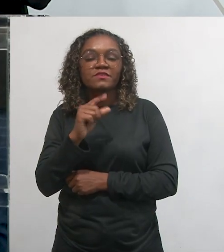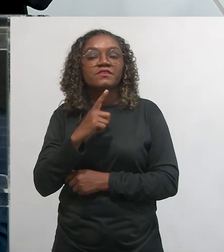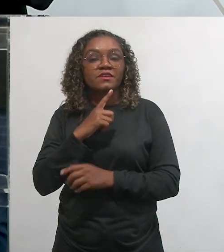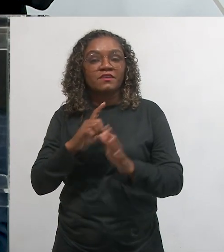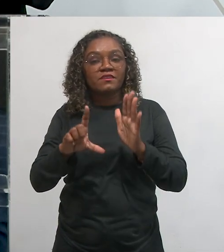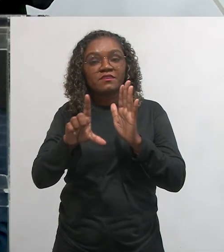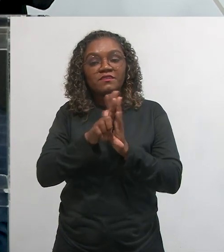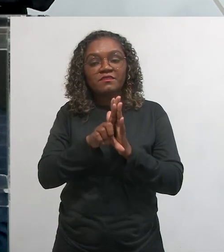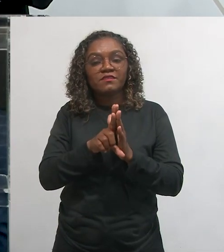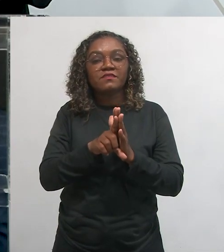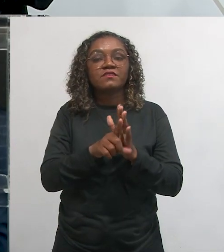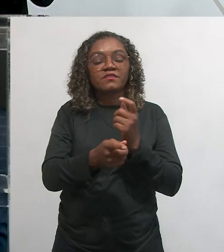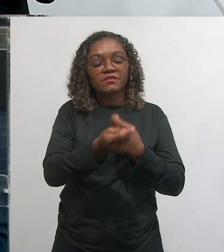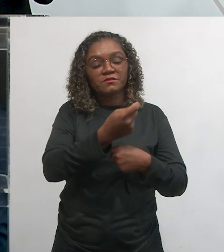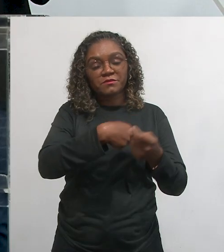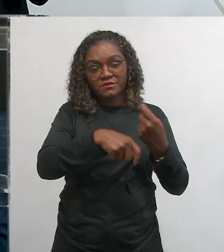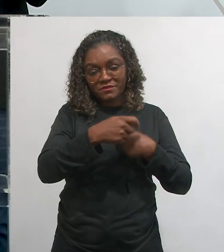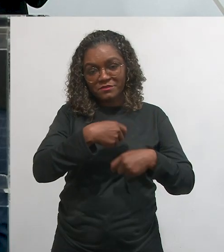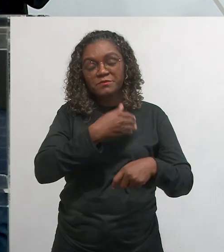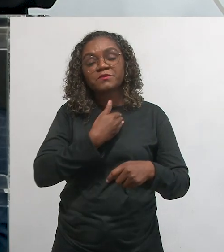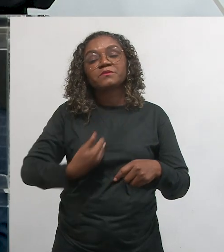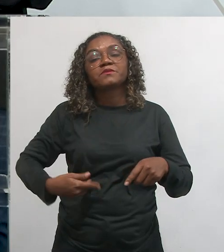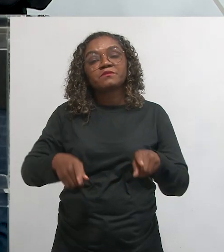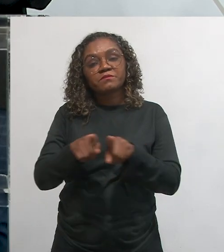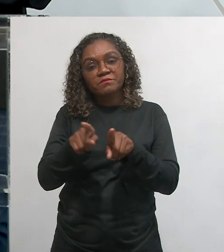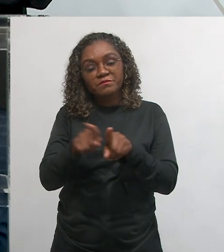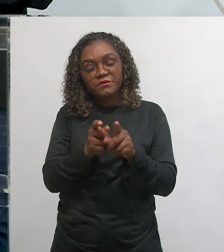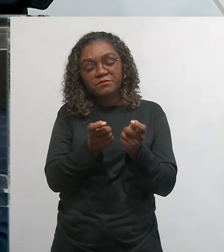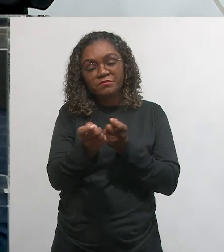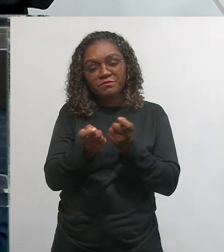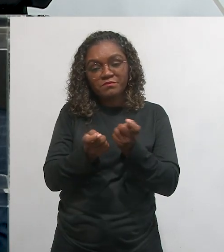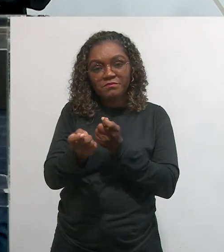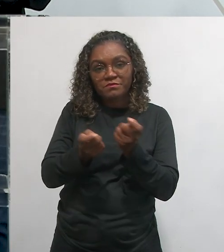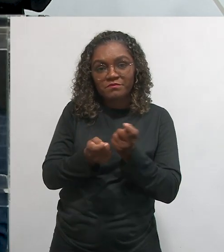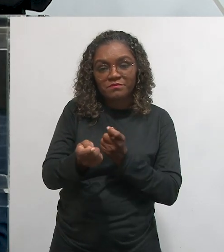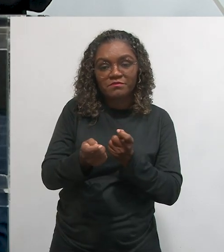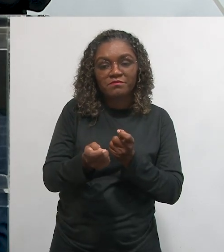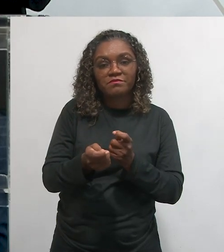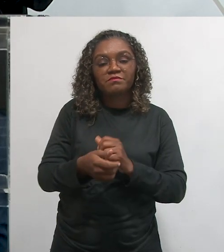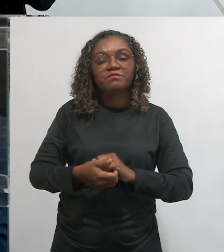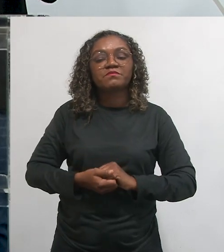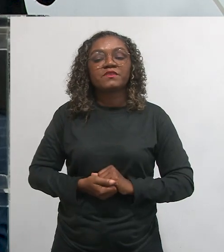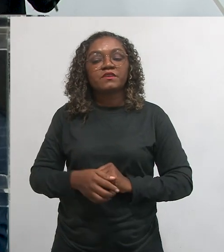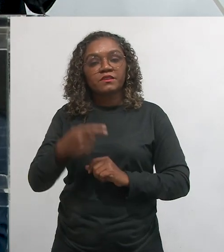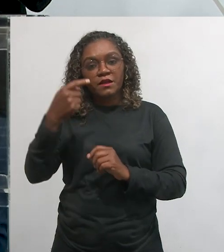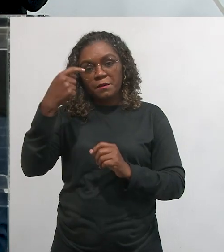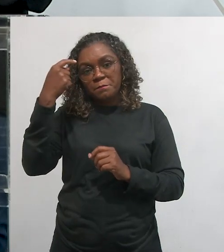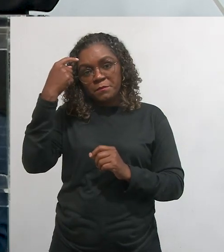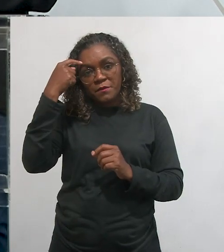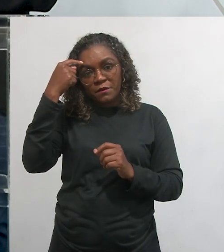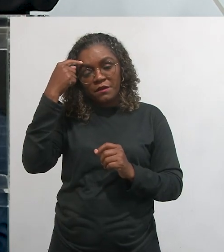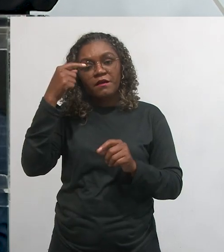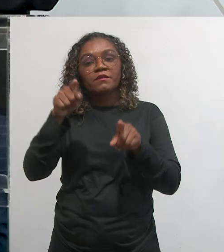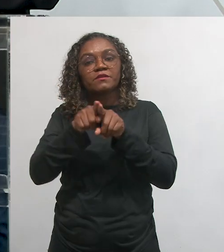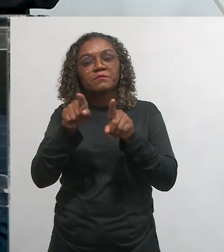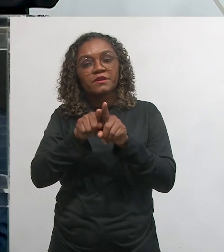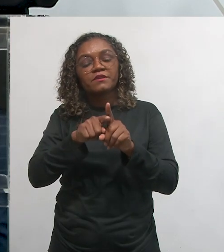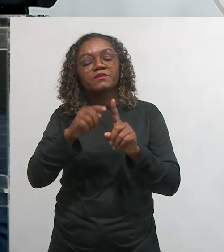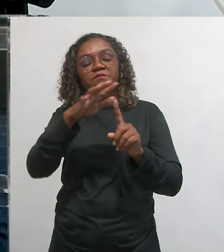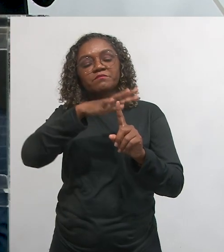nas democracias liberais também como princípio da administração pública, né? Junto com outros princípios da legalidade e da